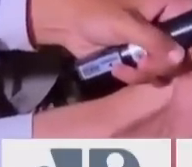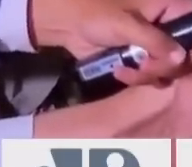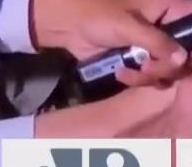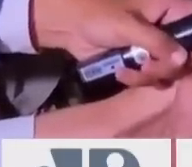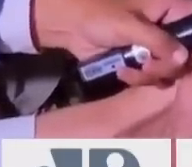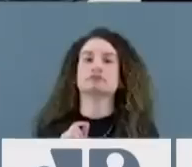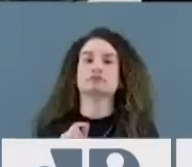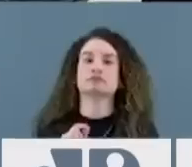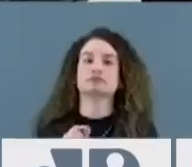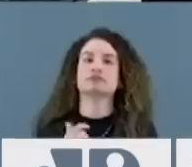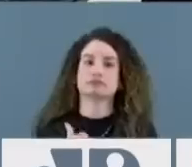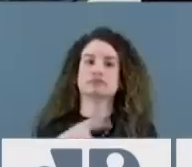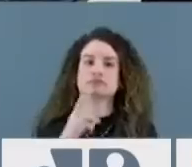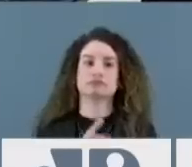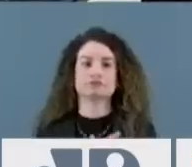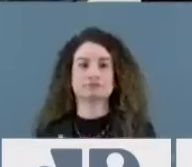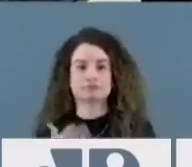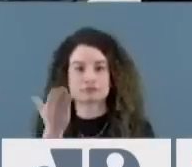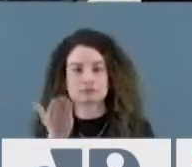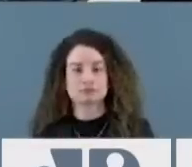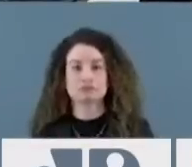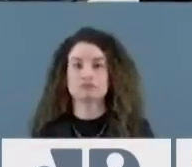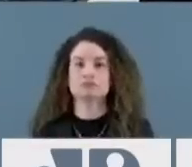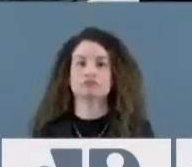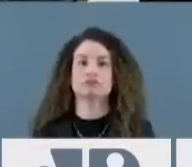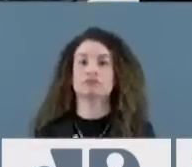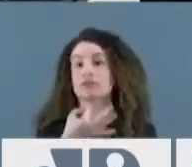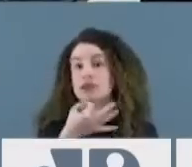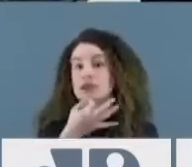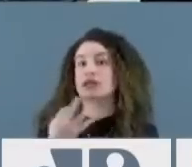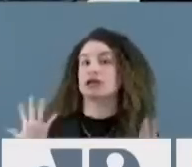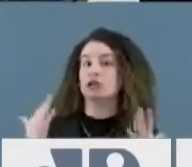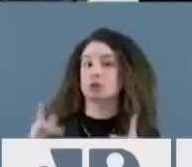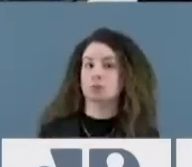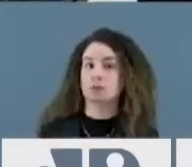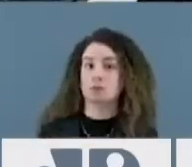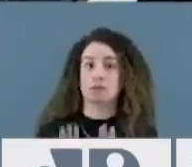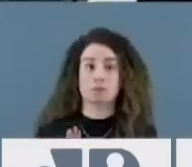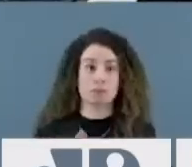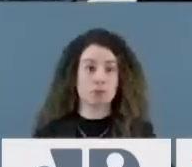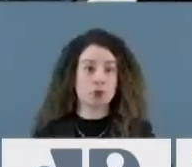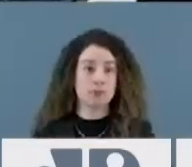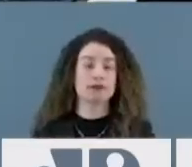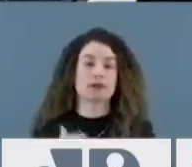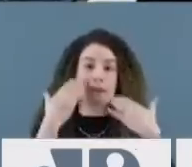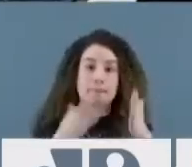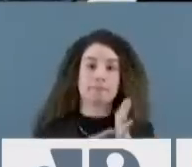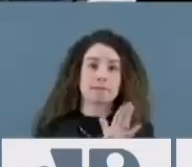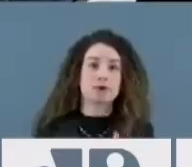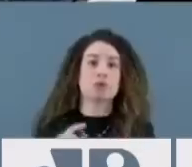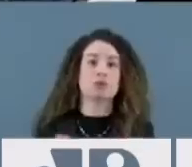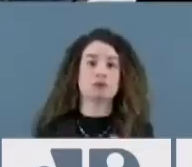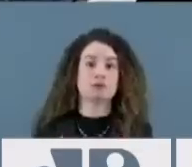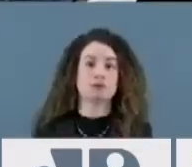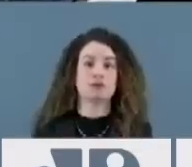fato, serem ouvidos. A próxima reunião da CPMI, que deverá analisar mais de 200 requerimentos, será realizada